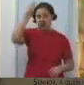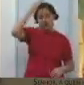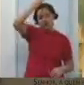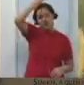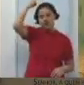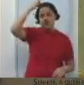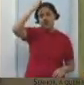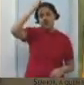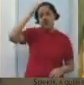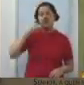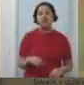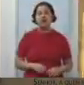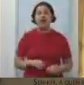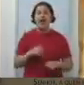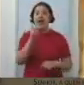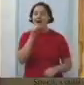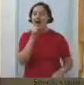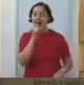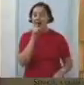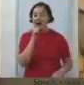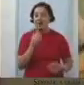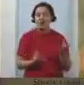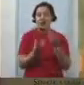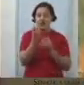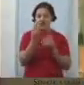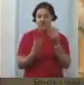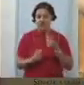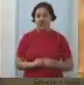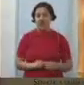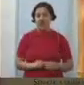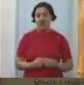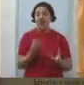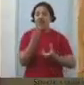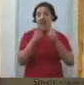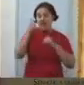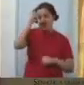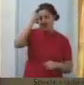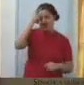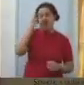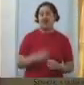água, é fogo, que é para ferver o encardido até não poder mais.